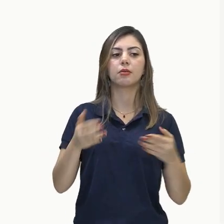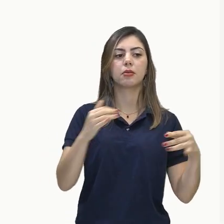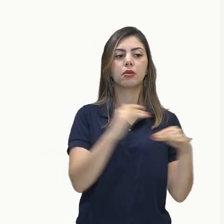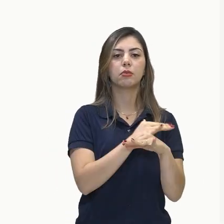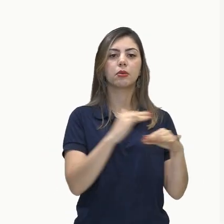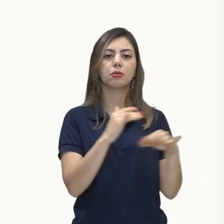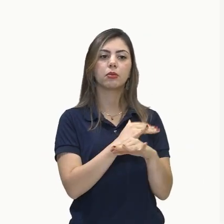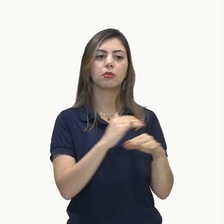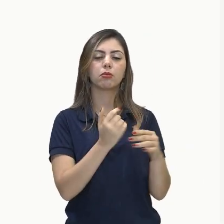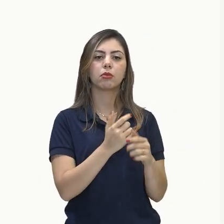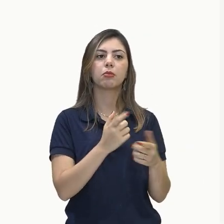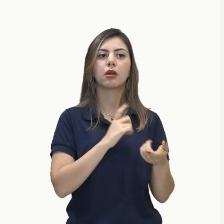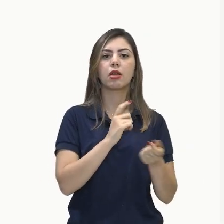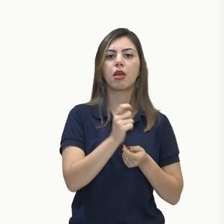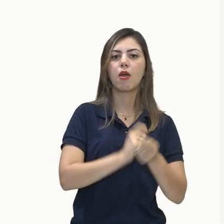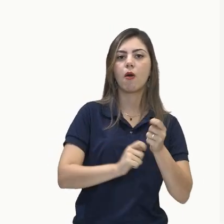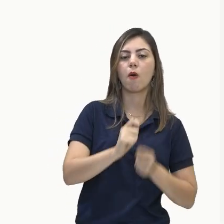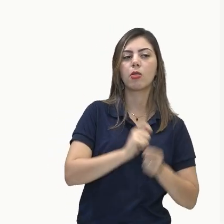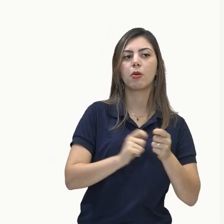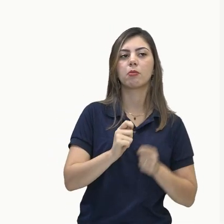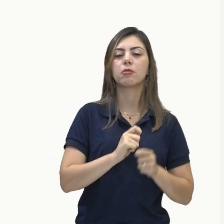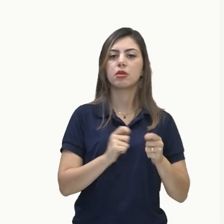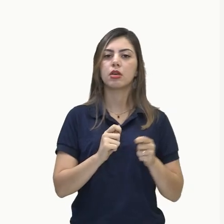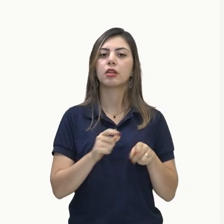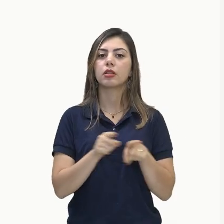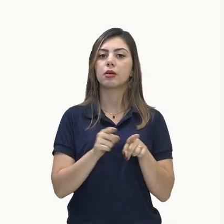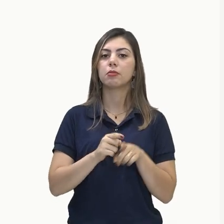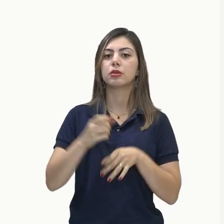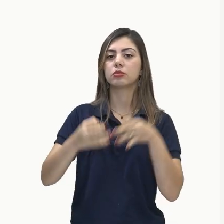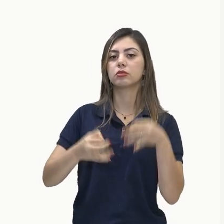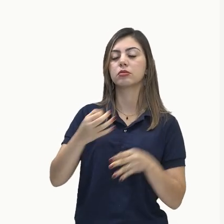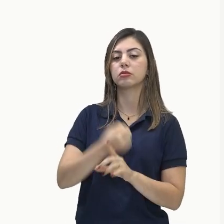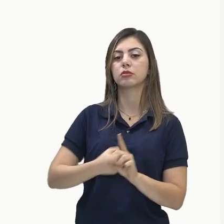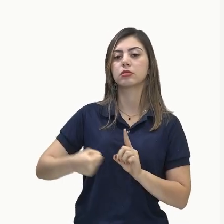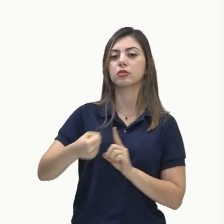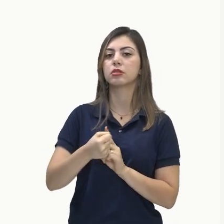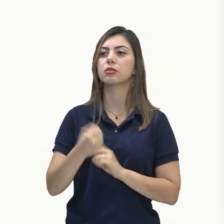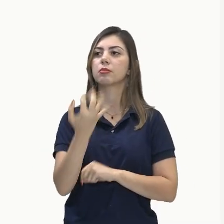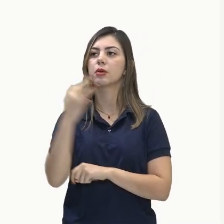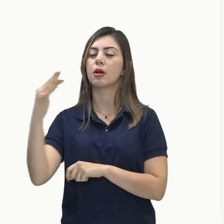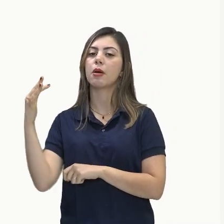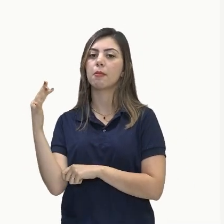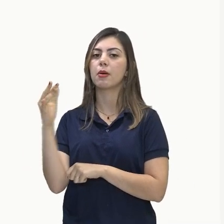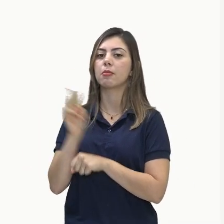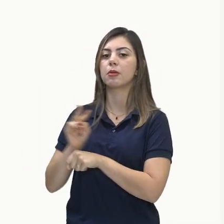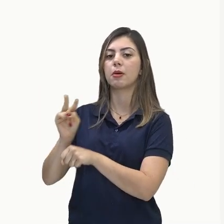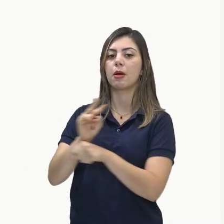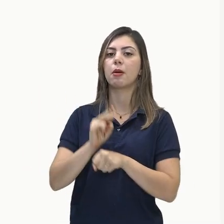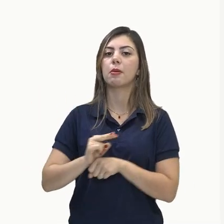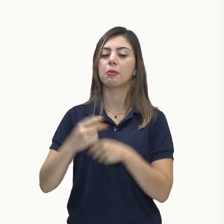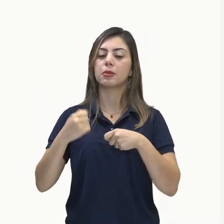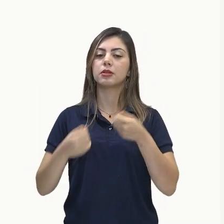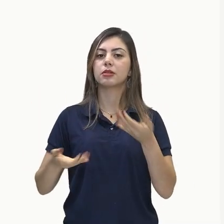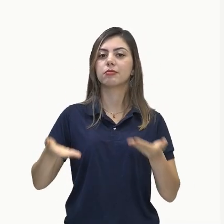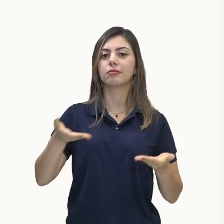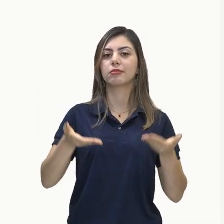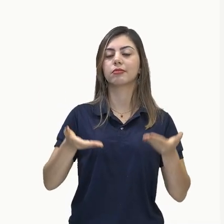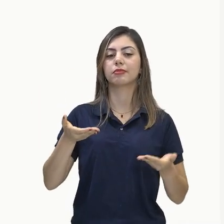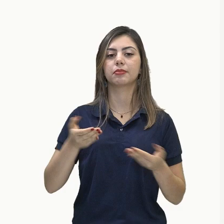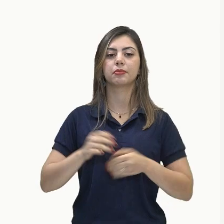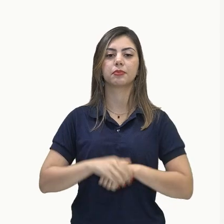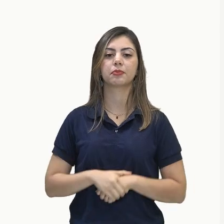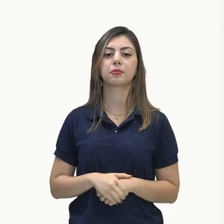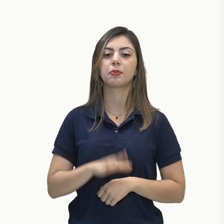econômico, justiça social e também a proteção ambiental. A gente vai falar agora